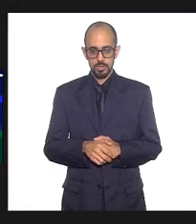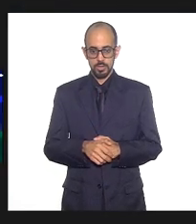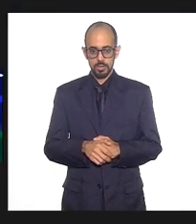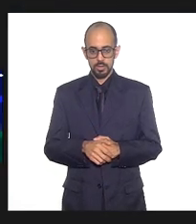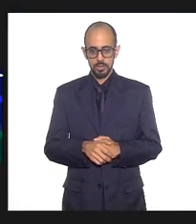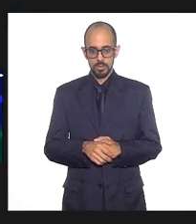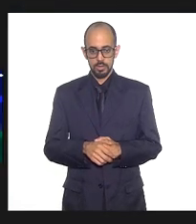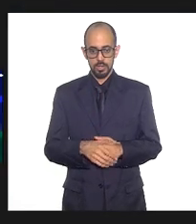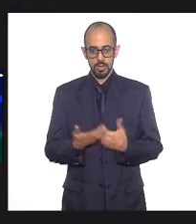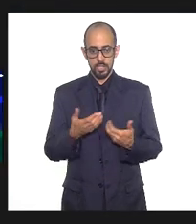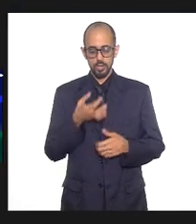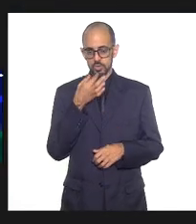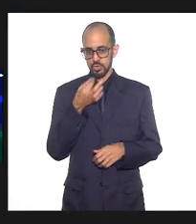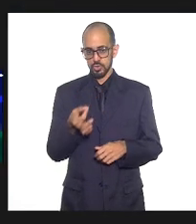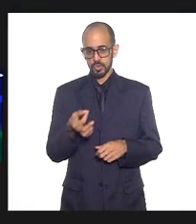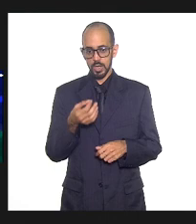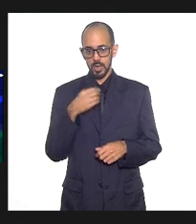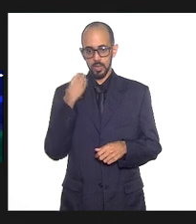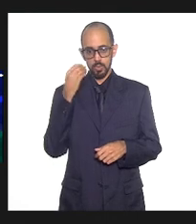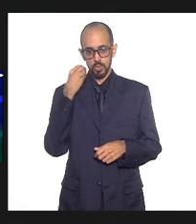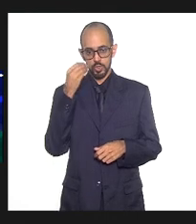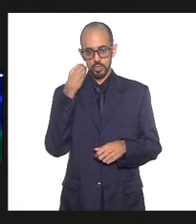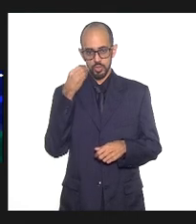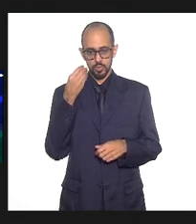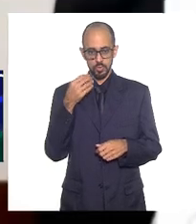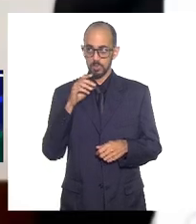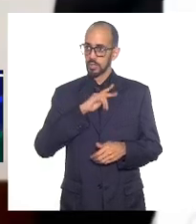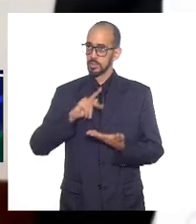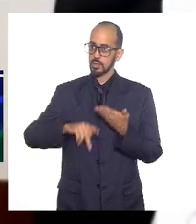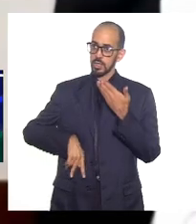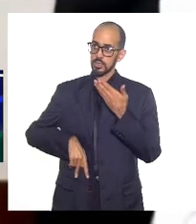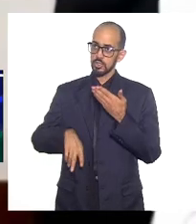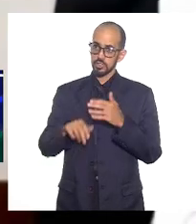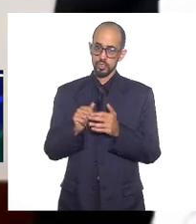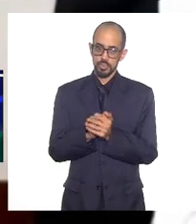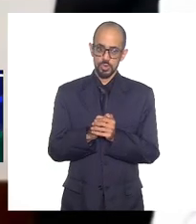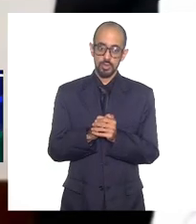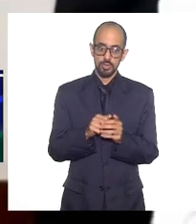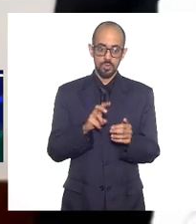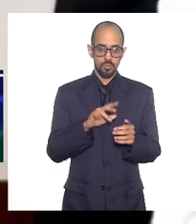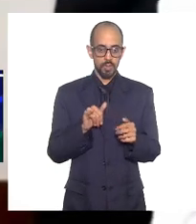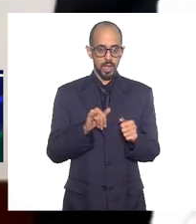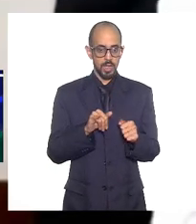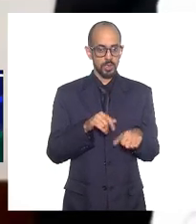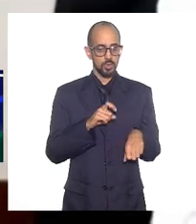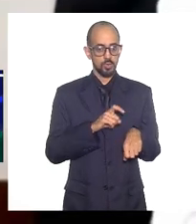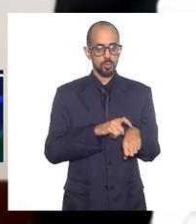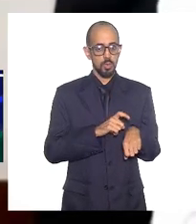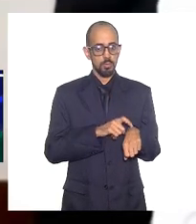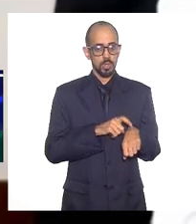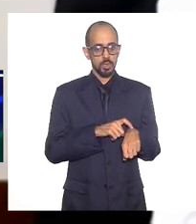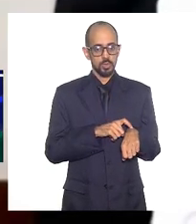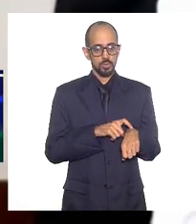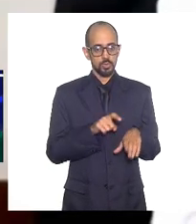presidente, justificar o motivo do pedido. Não, de... Vossa Excelência poderá encaminhar no momento dos destaques,